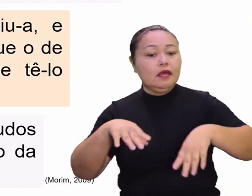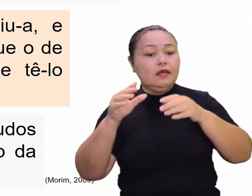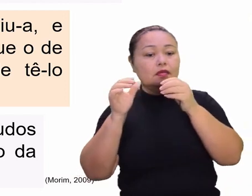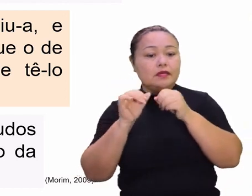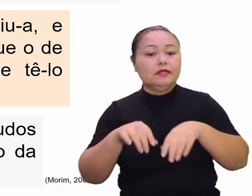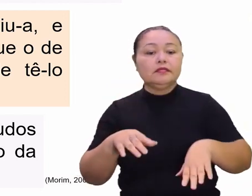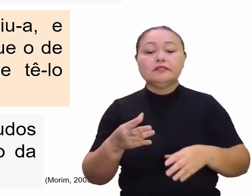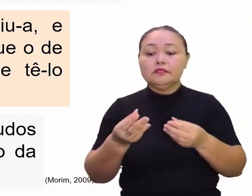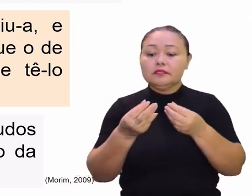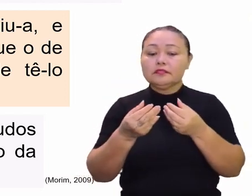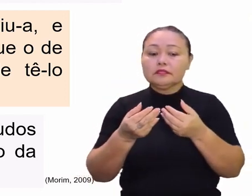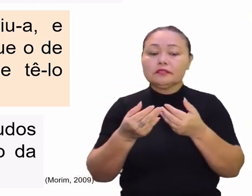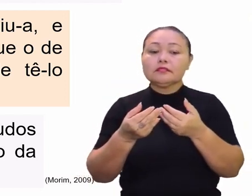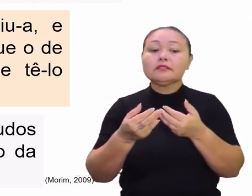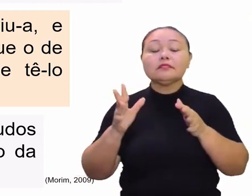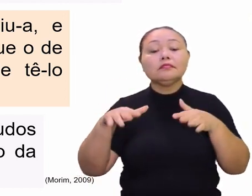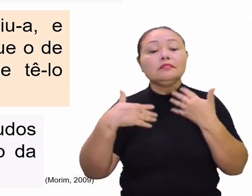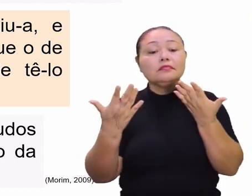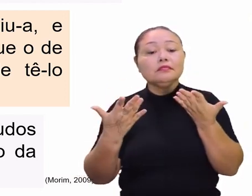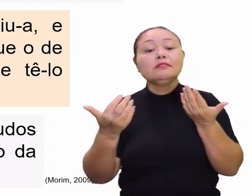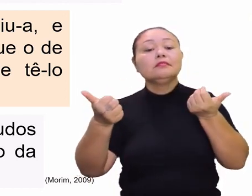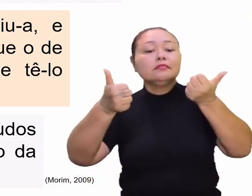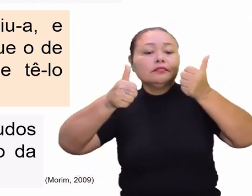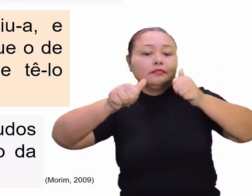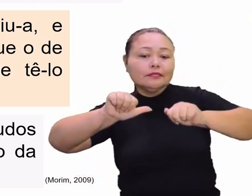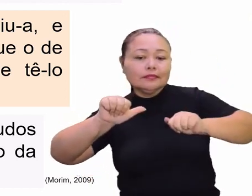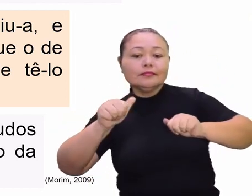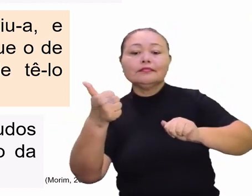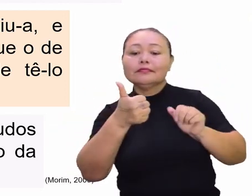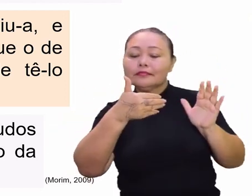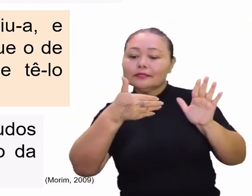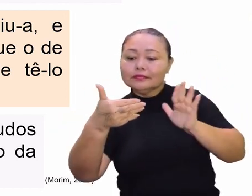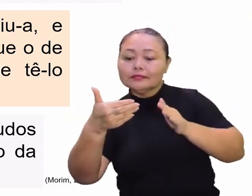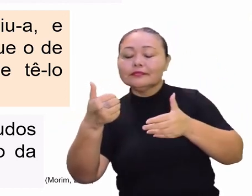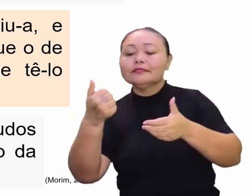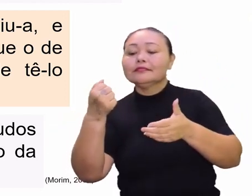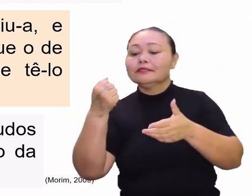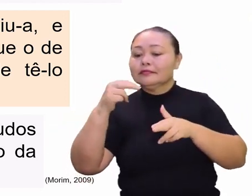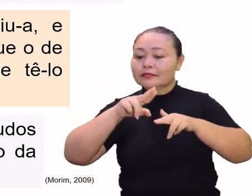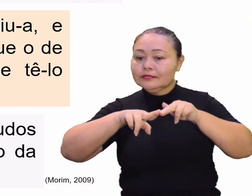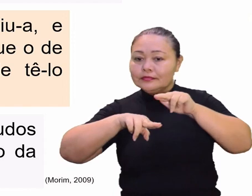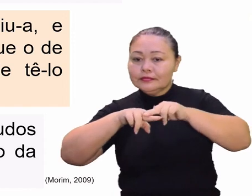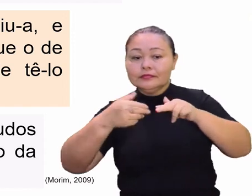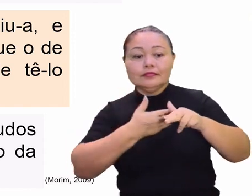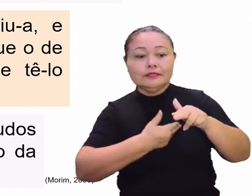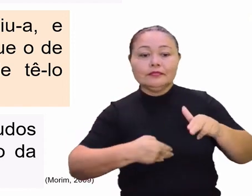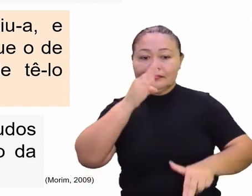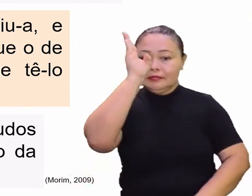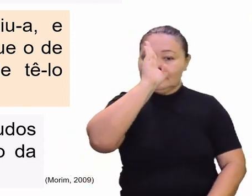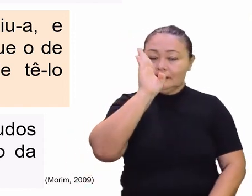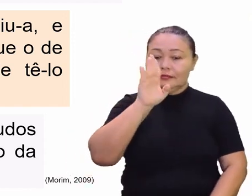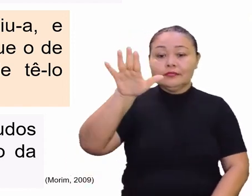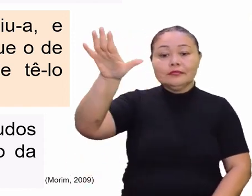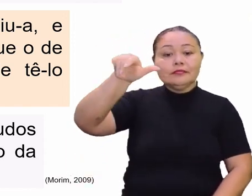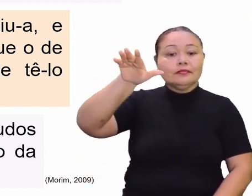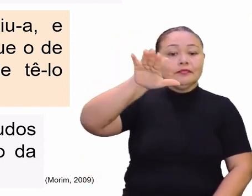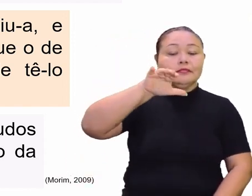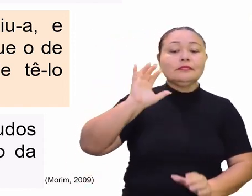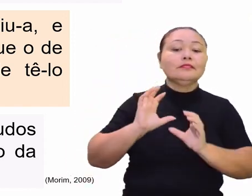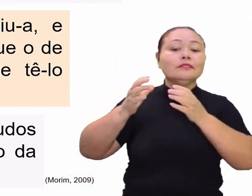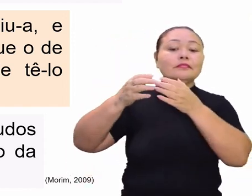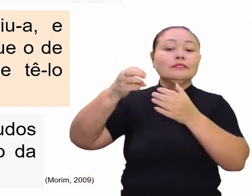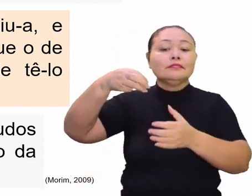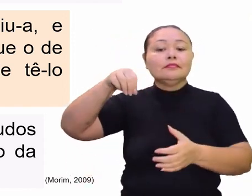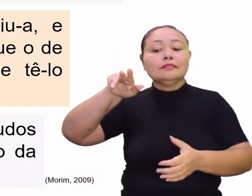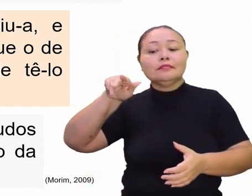que teve. Exatamente. Bem, com o fracasso da primeira fase da estrada, o governo brasileiro convocou a